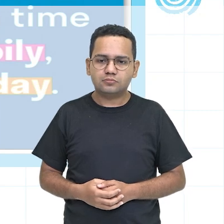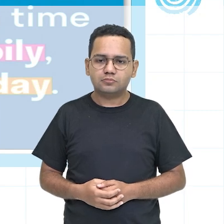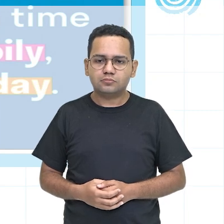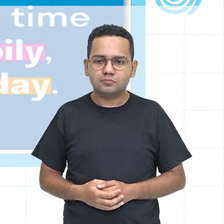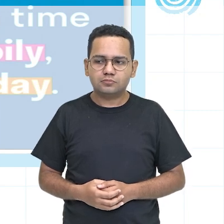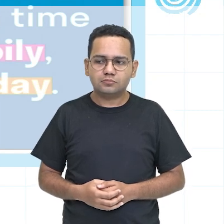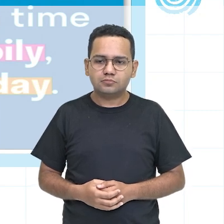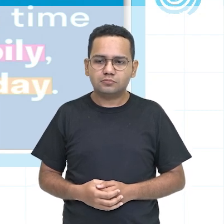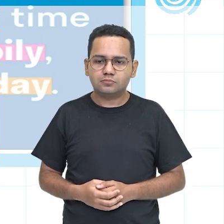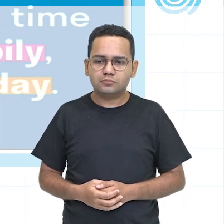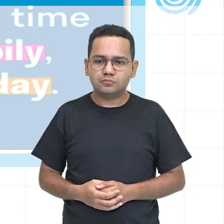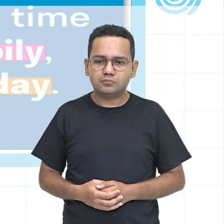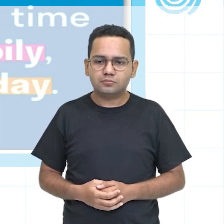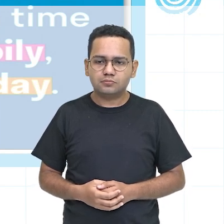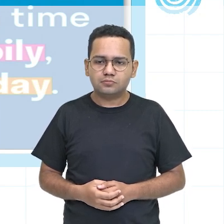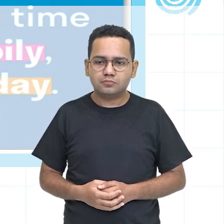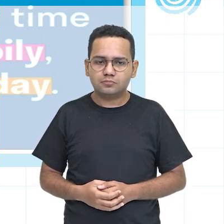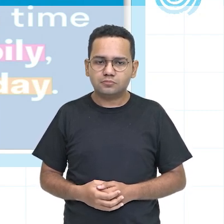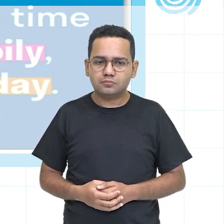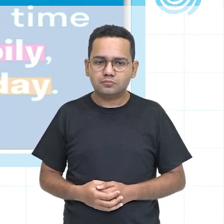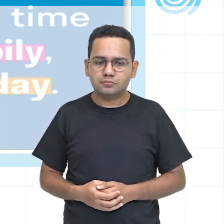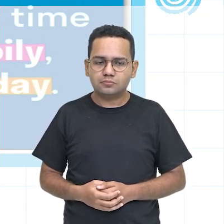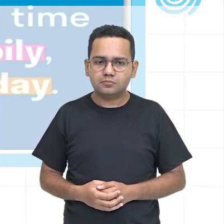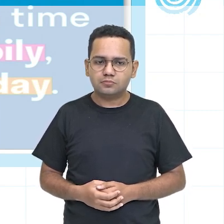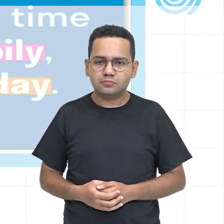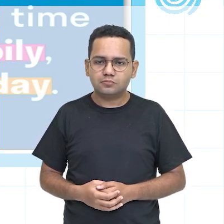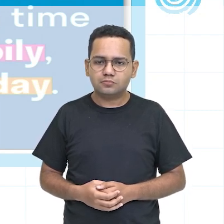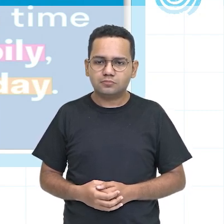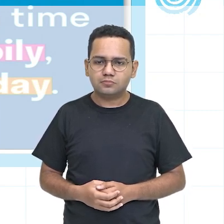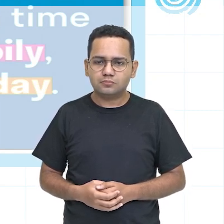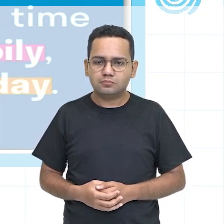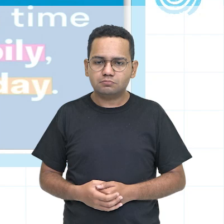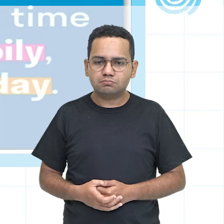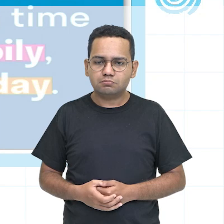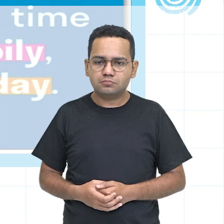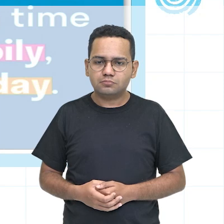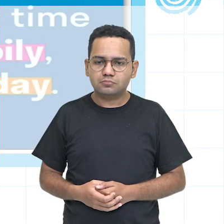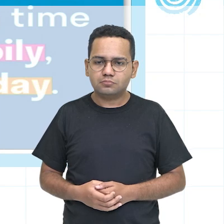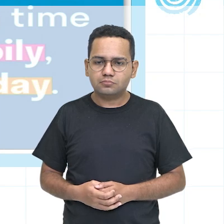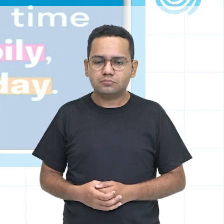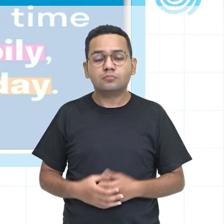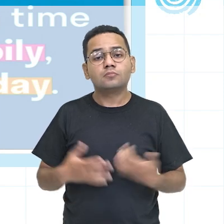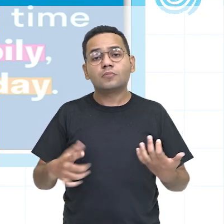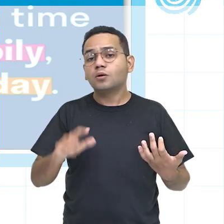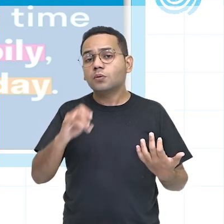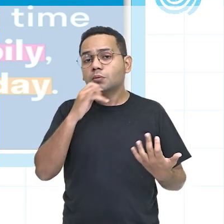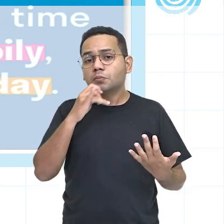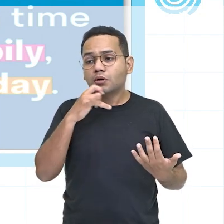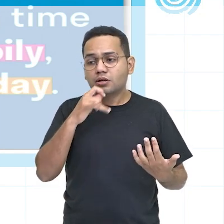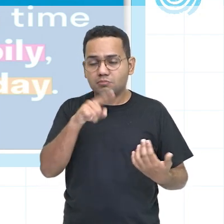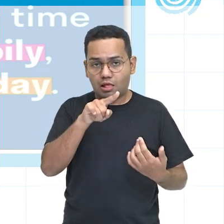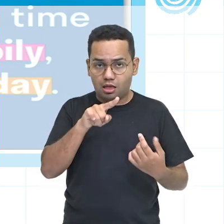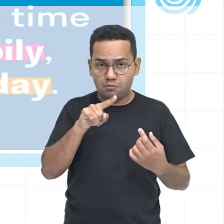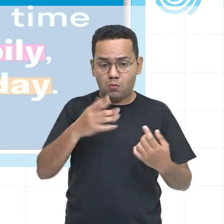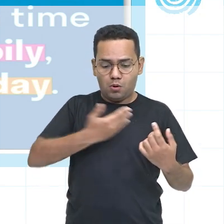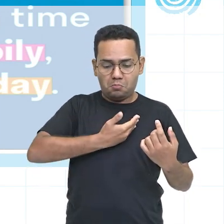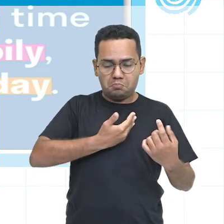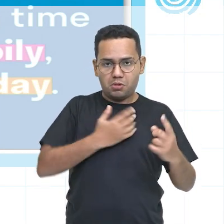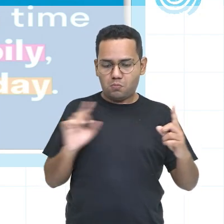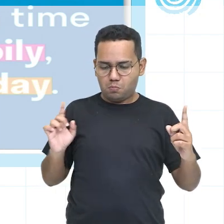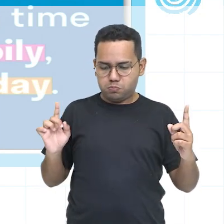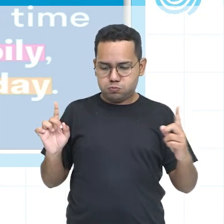amigo Jack correndo para ele, né, vindo até ele. Jack was late as usual. Jack